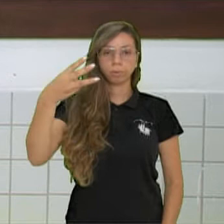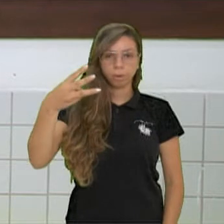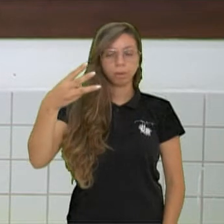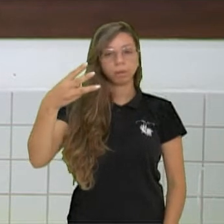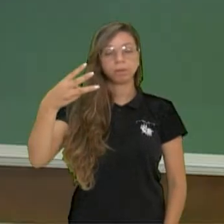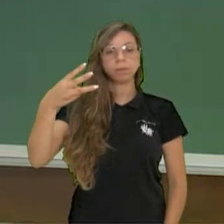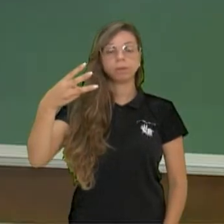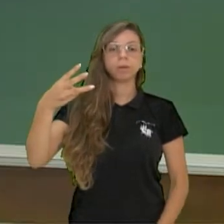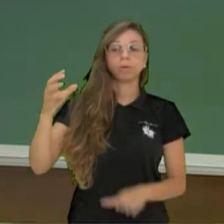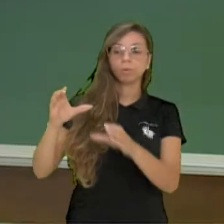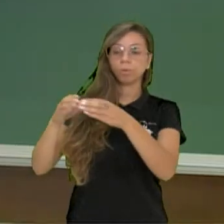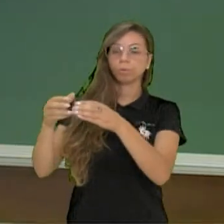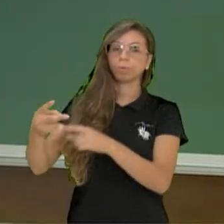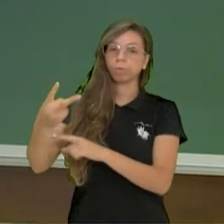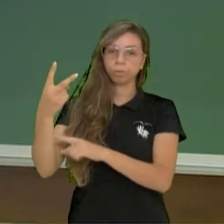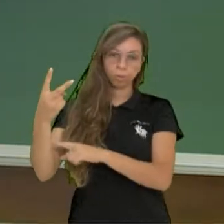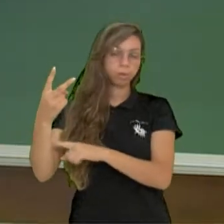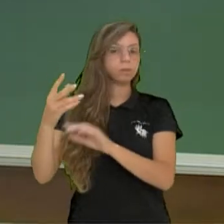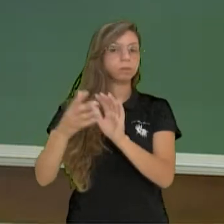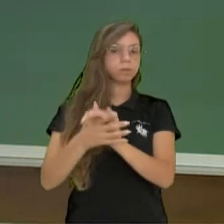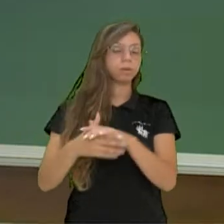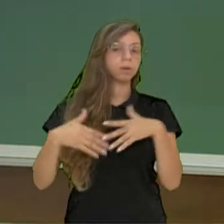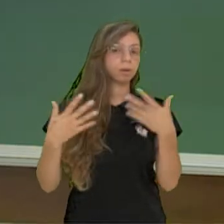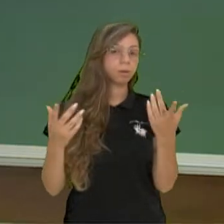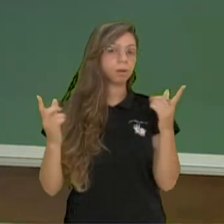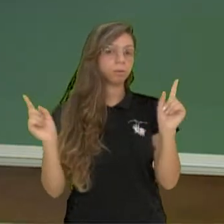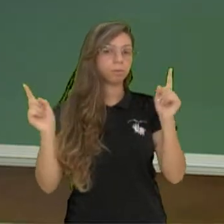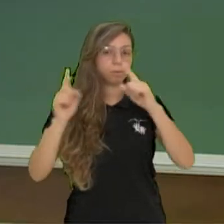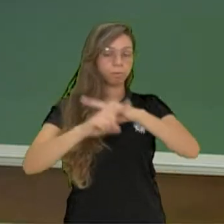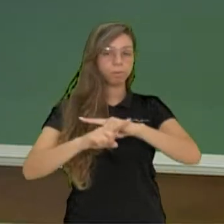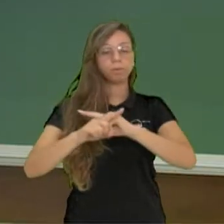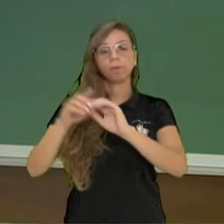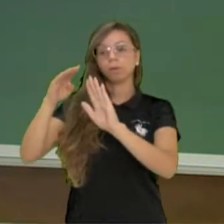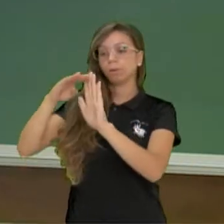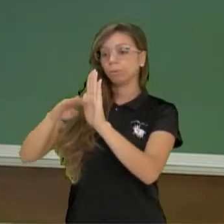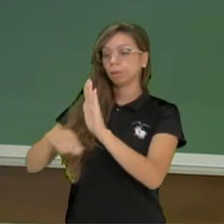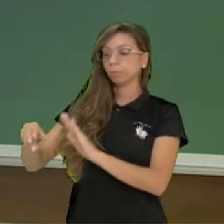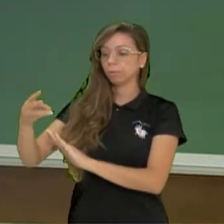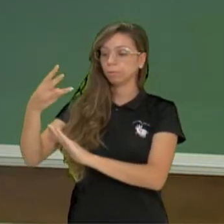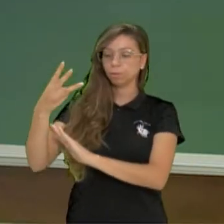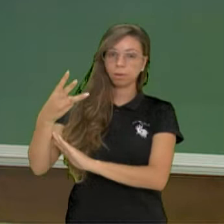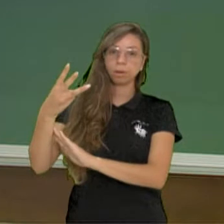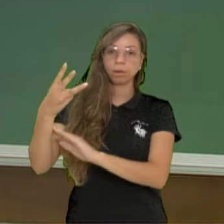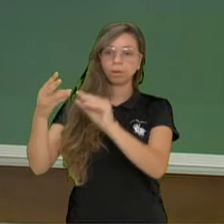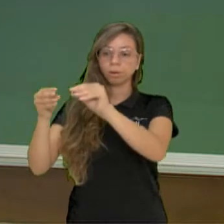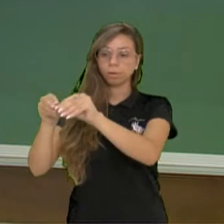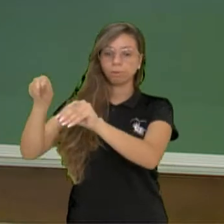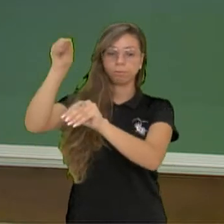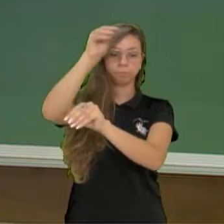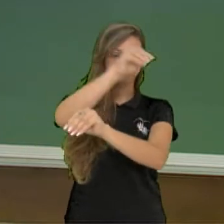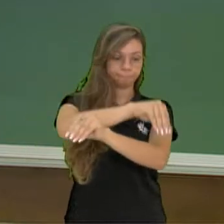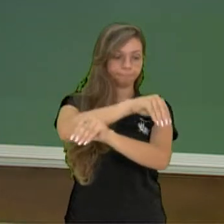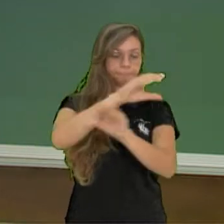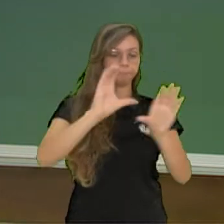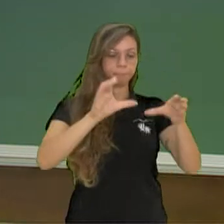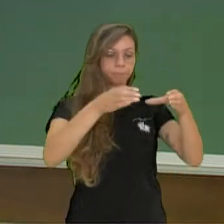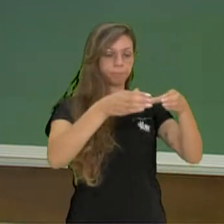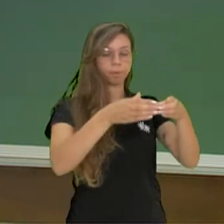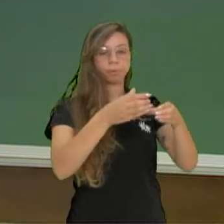conjunto, a função inversa vai pegar esse elemento 3 desse conjunto e retornar para o elemento